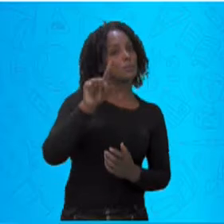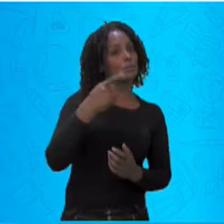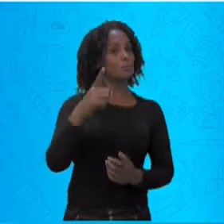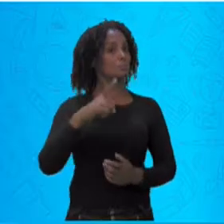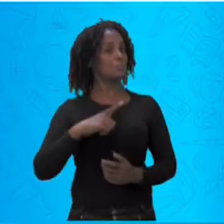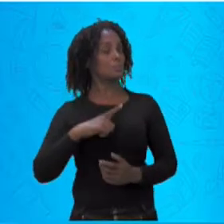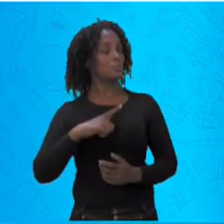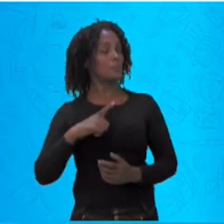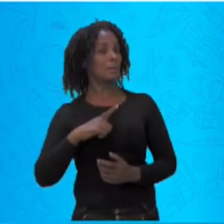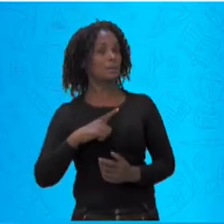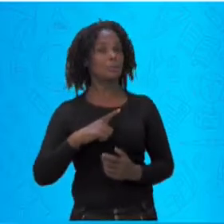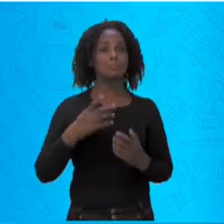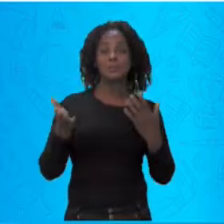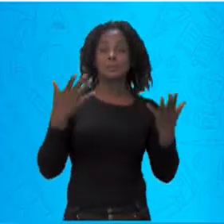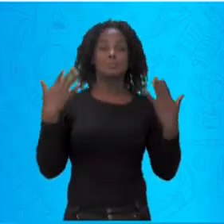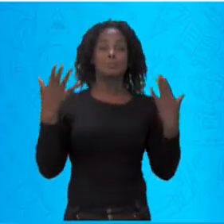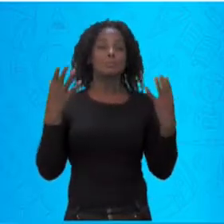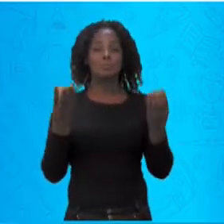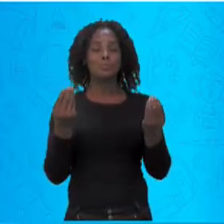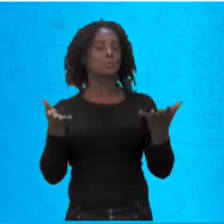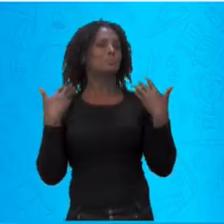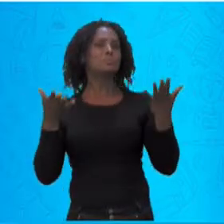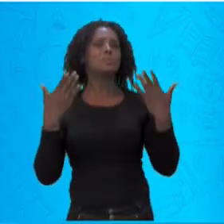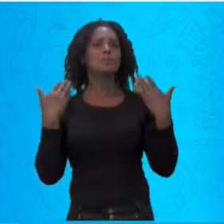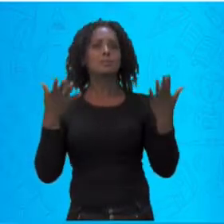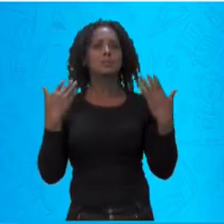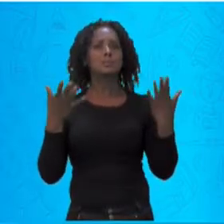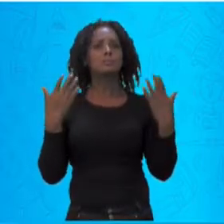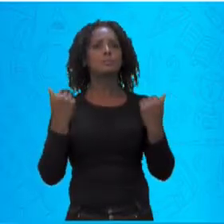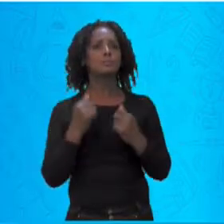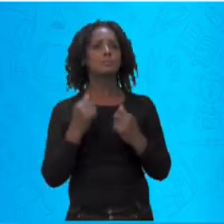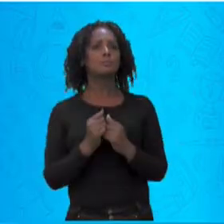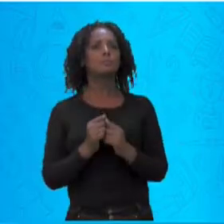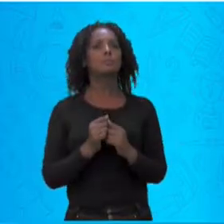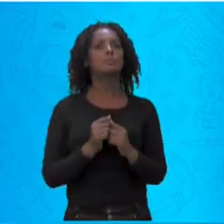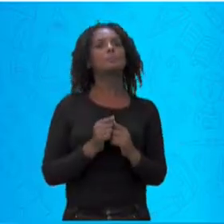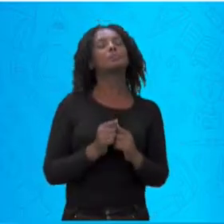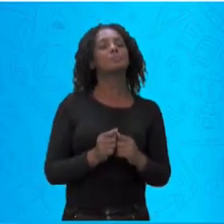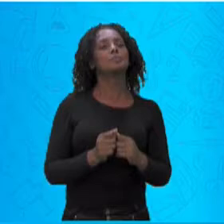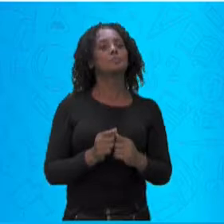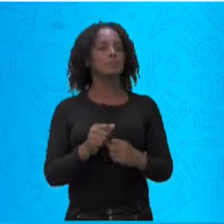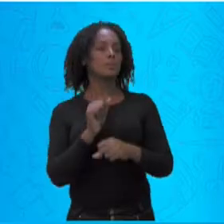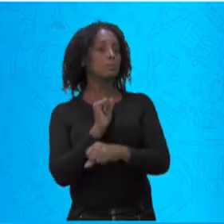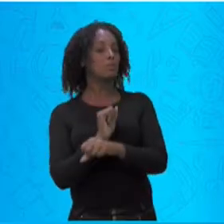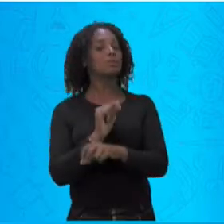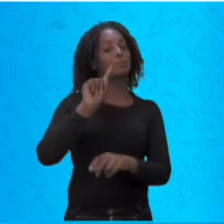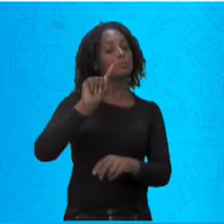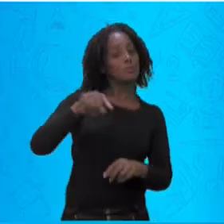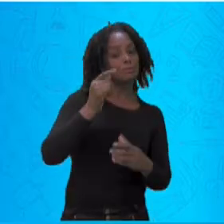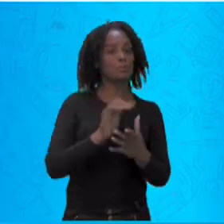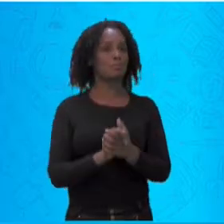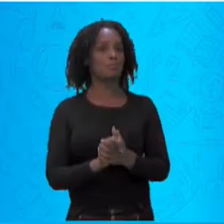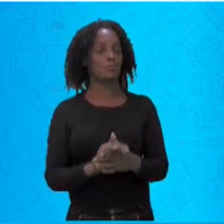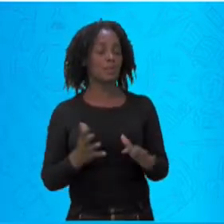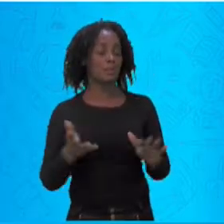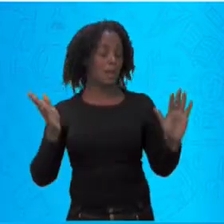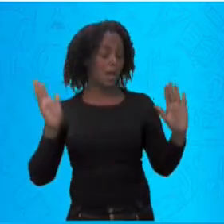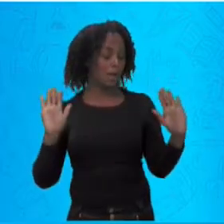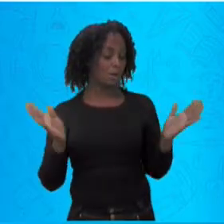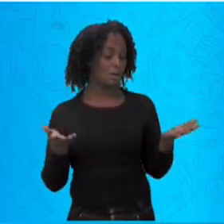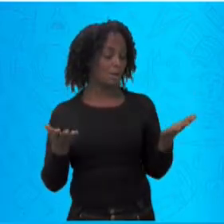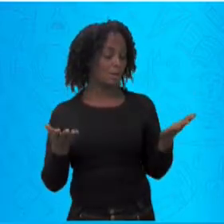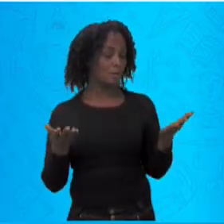tem o clima quente. Fiz a pausa, usei a vírgula. E agora, nós vamos para o